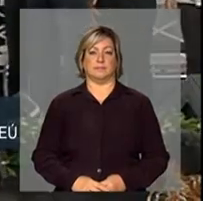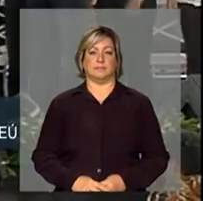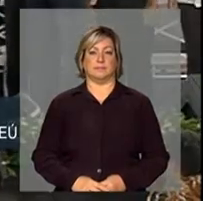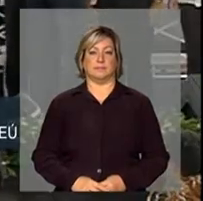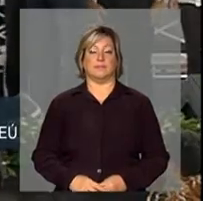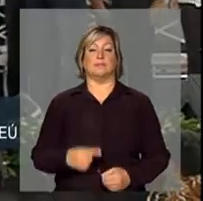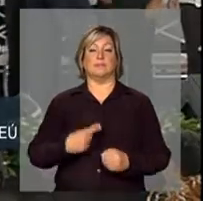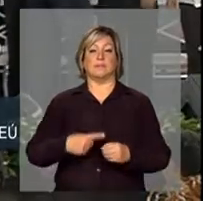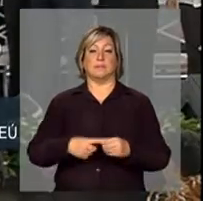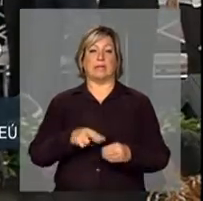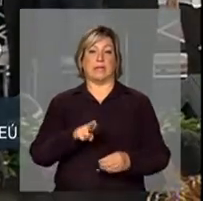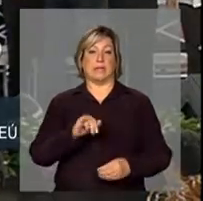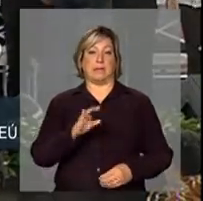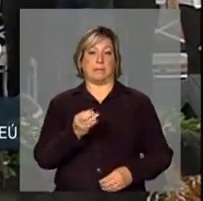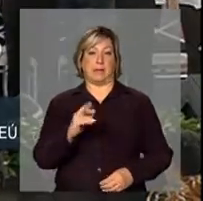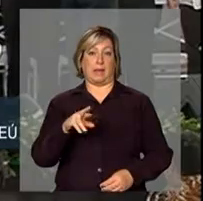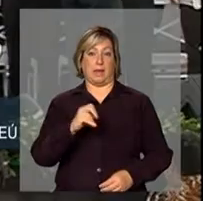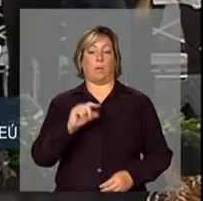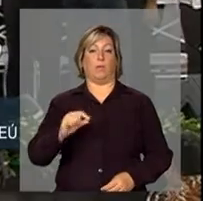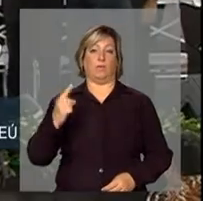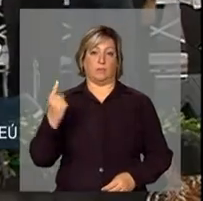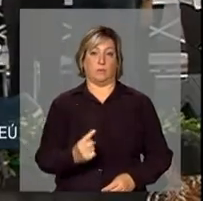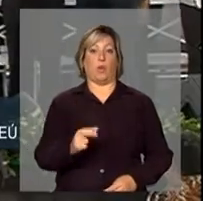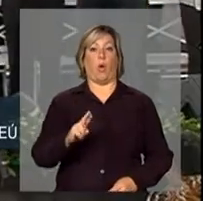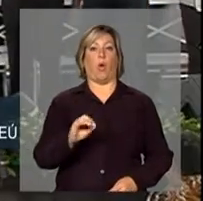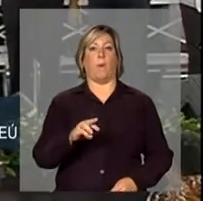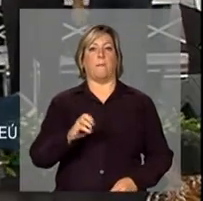De Ribeirão, Romeu Figueiredo.